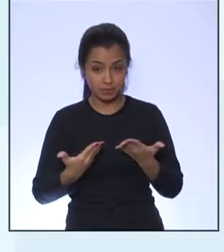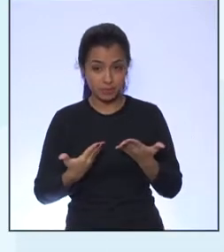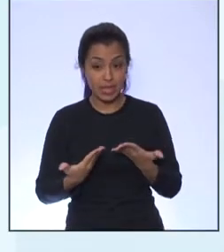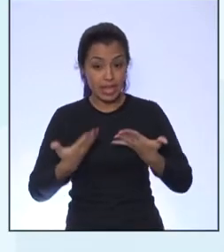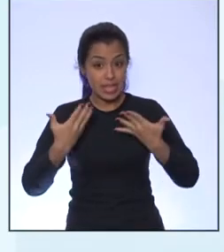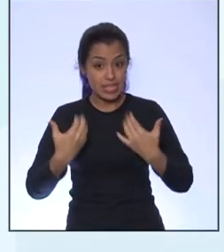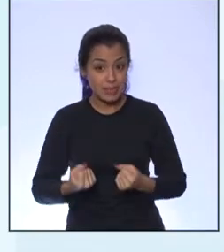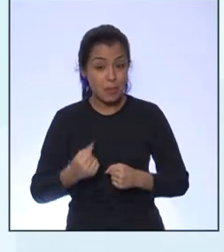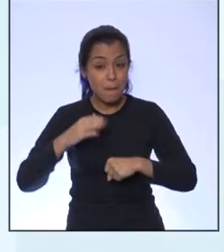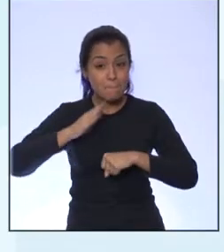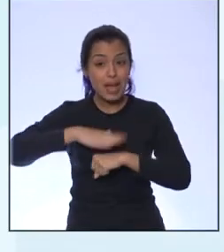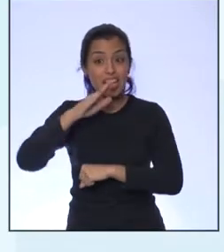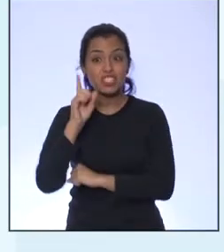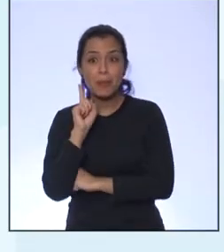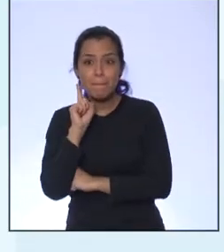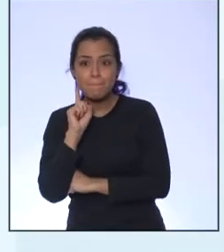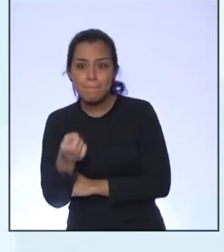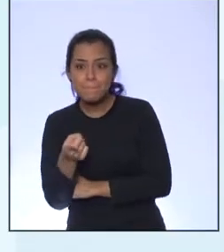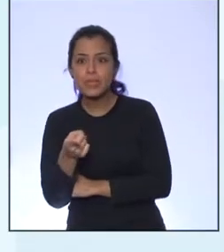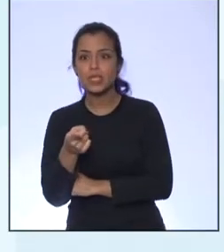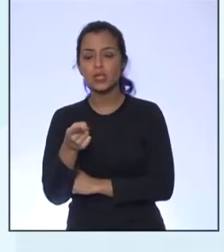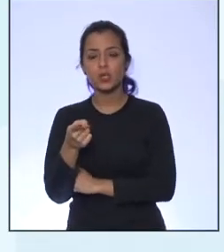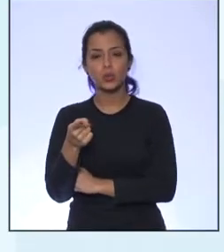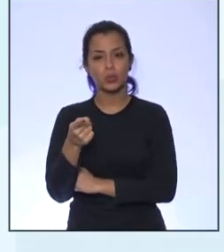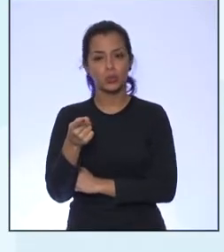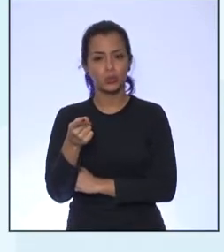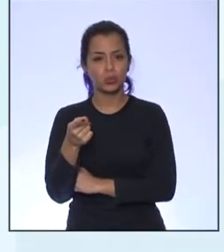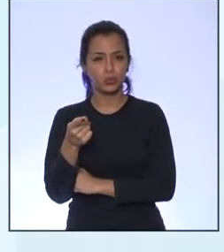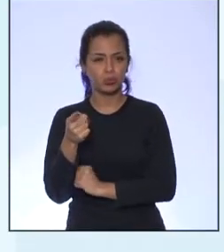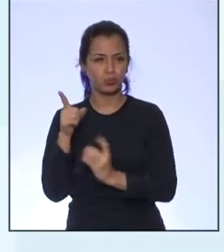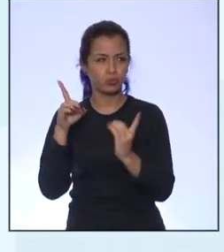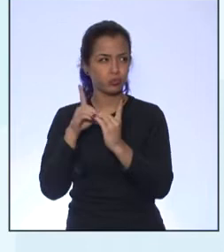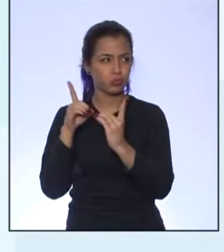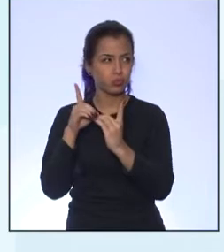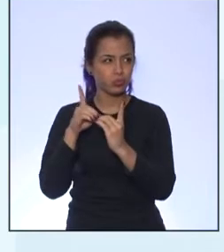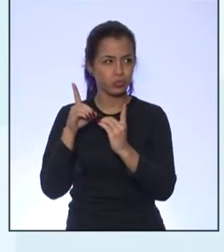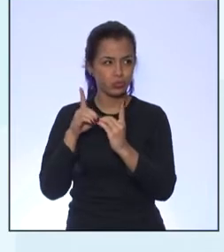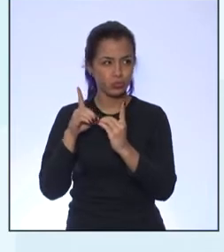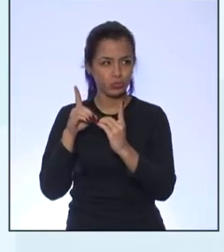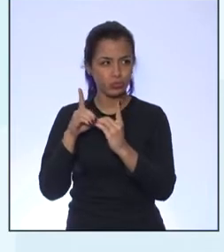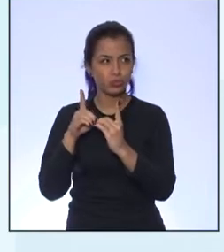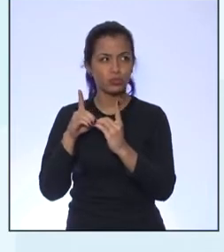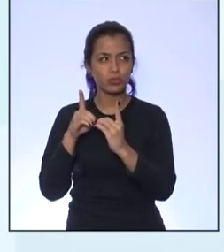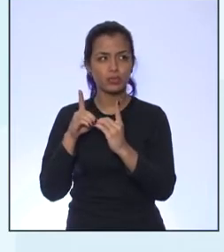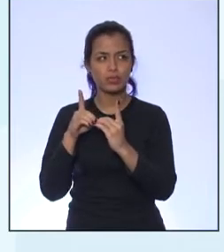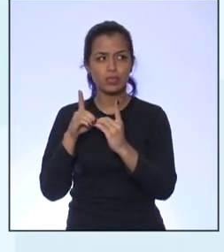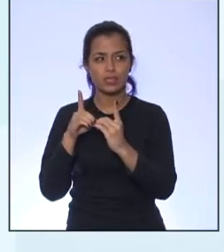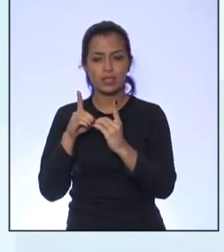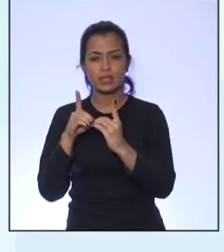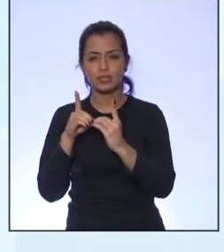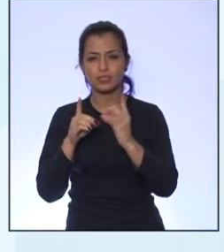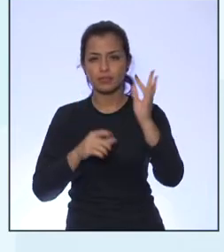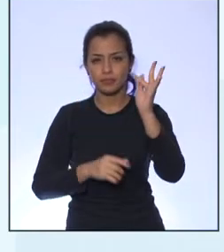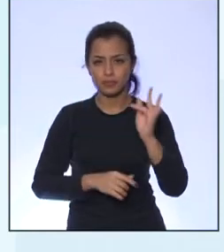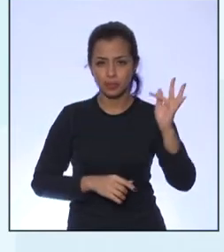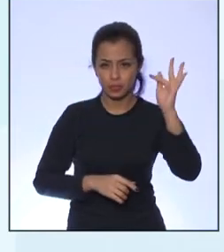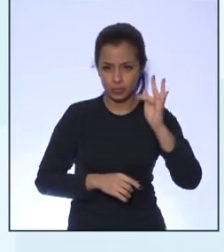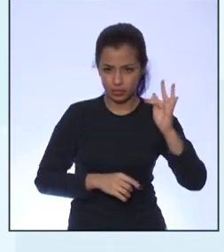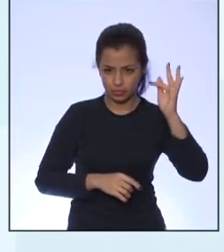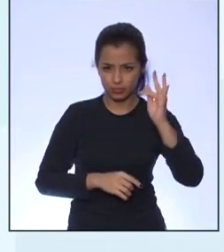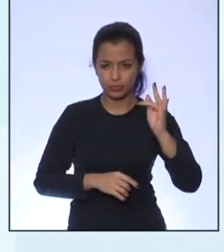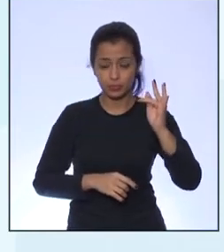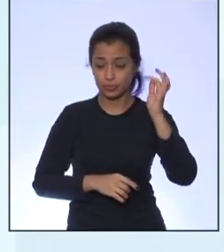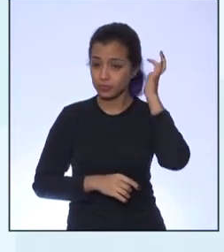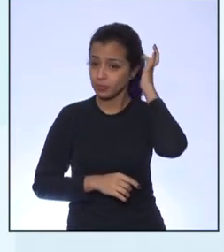de todo o mundo, né, e ajudou a ativar um currículo online para mais de 2.000